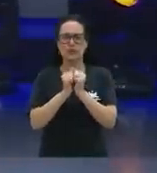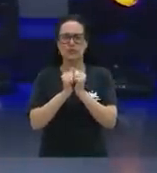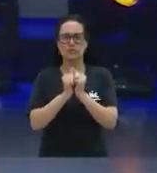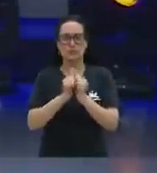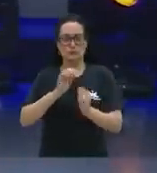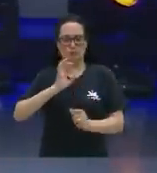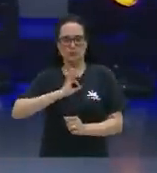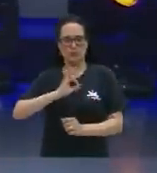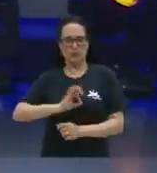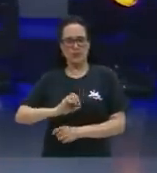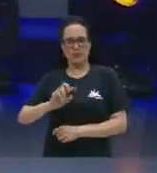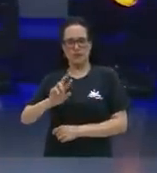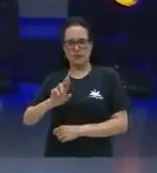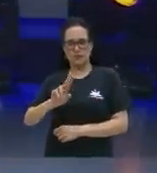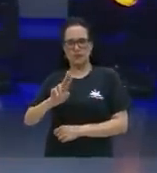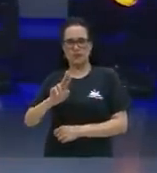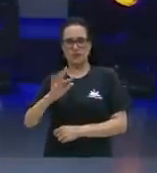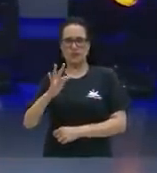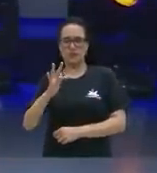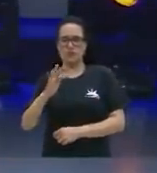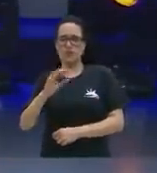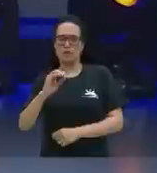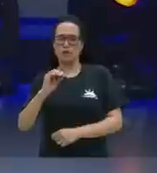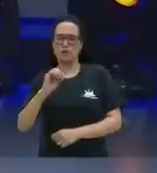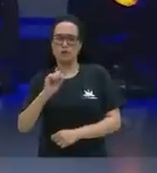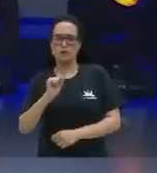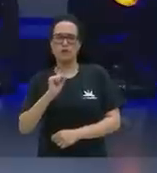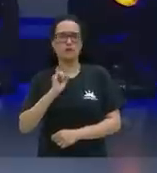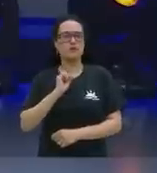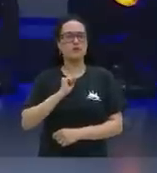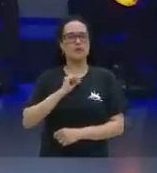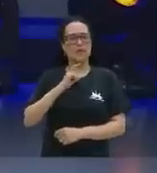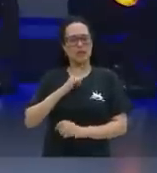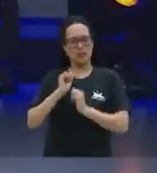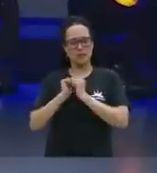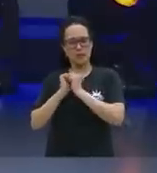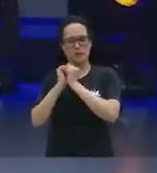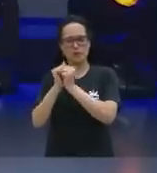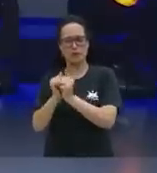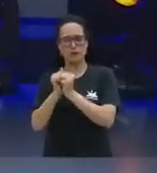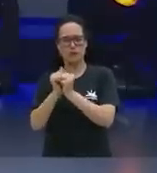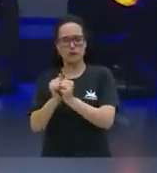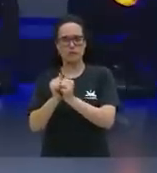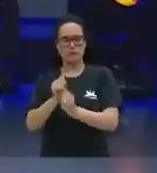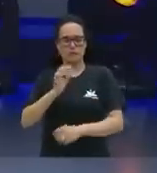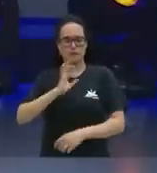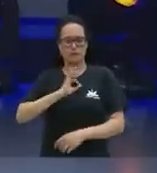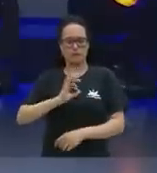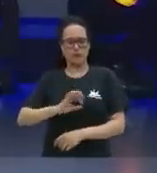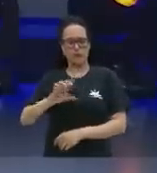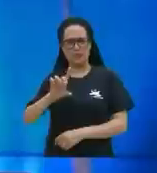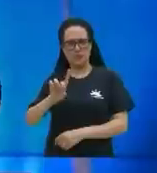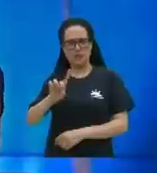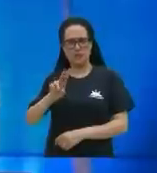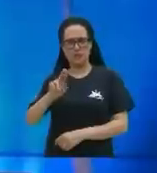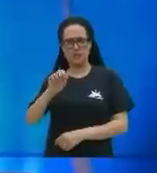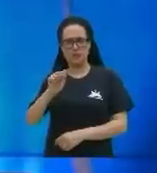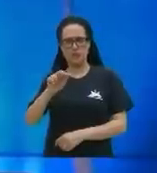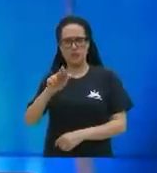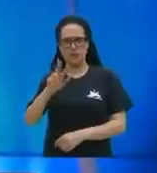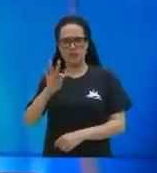Rufus. Mês de junho estive também com o Padre Duarte Lara, em missão em